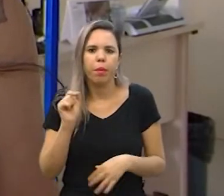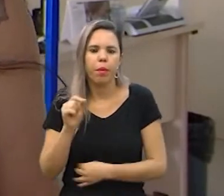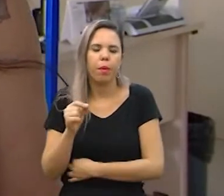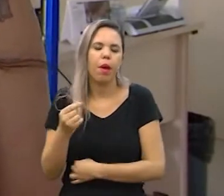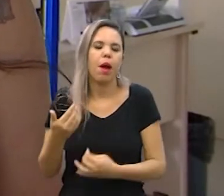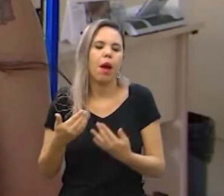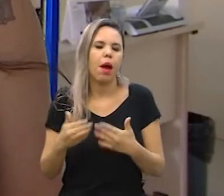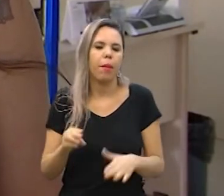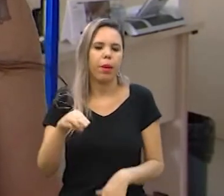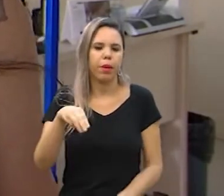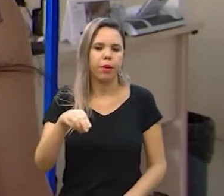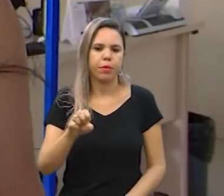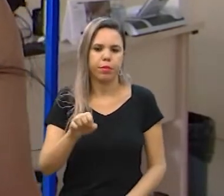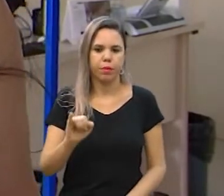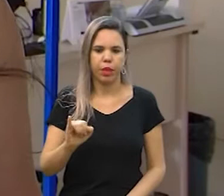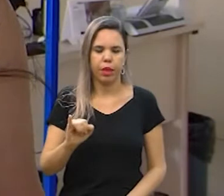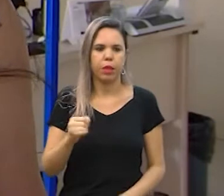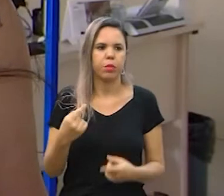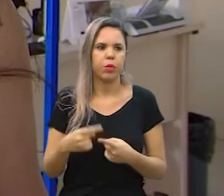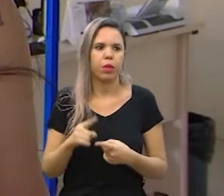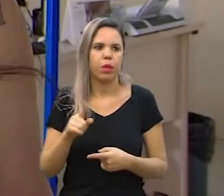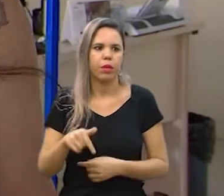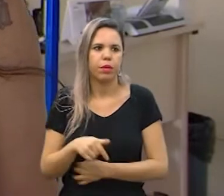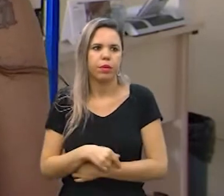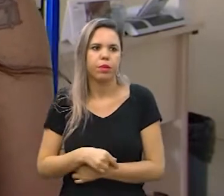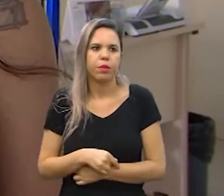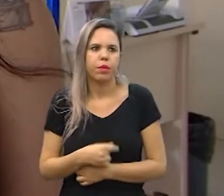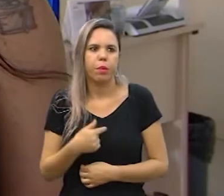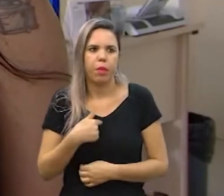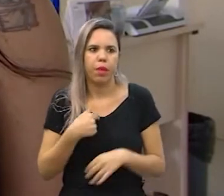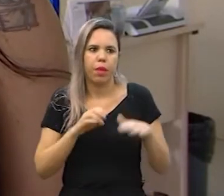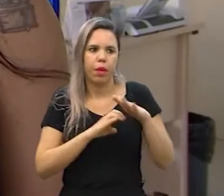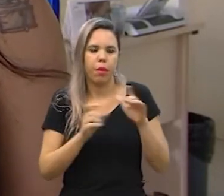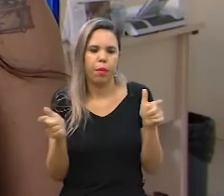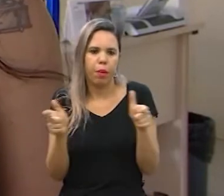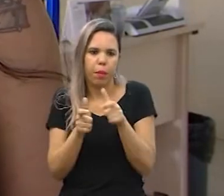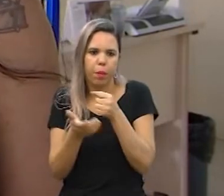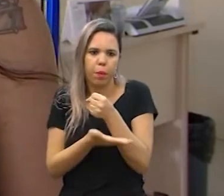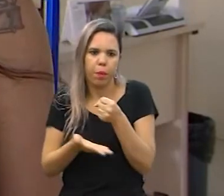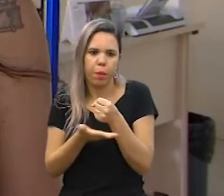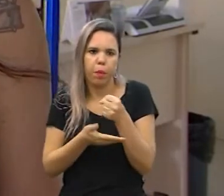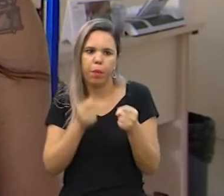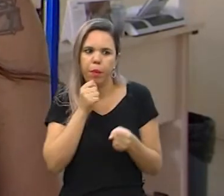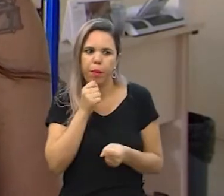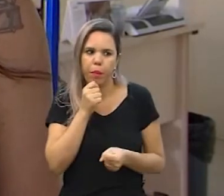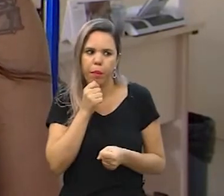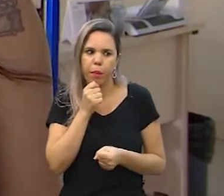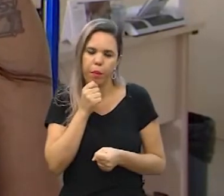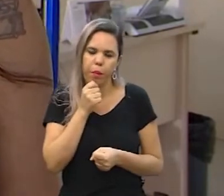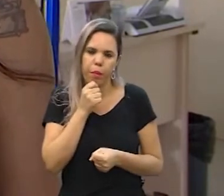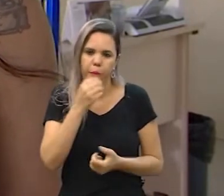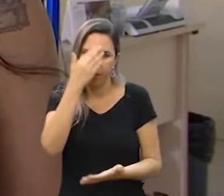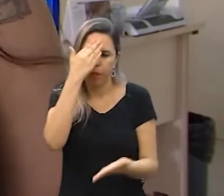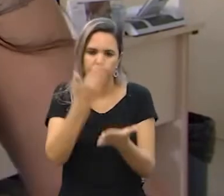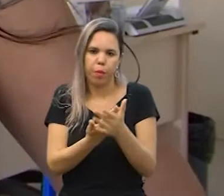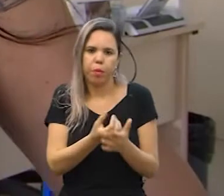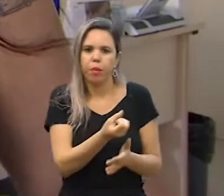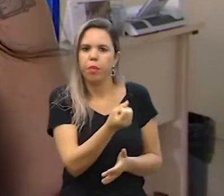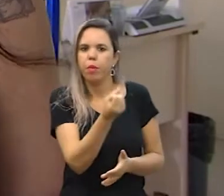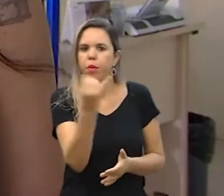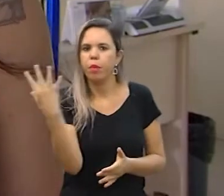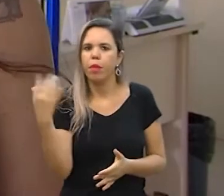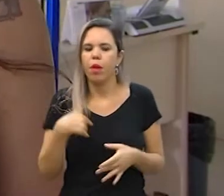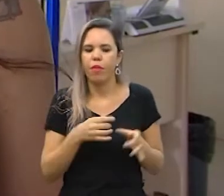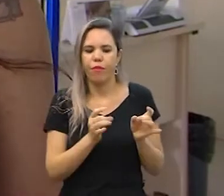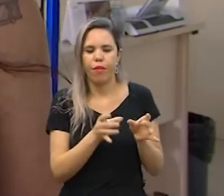MEI? Porque o MEI, ele, como a minha empresa ainda é pequena, então assim, eu acredito que a